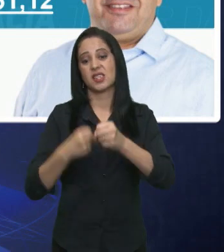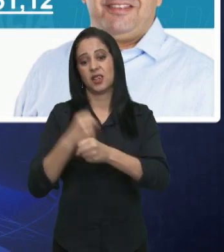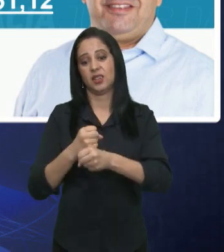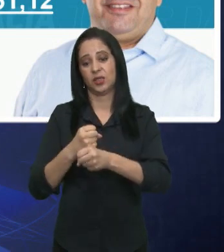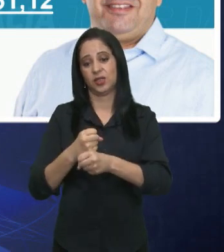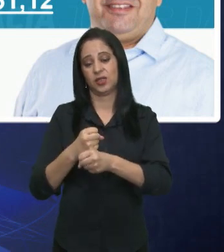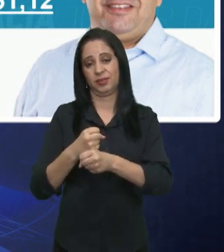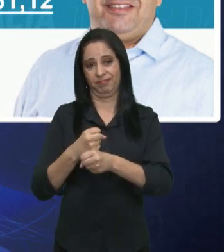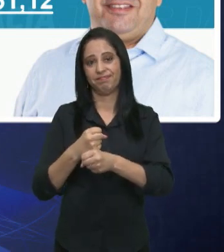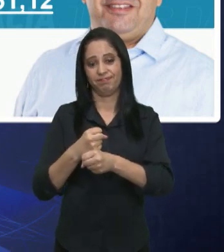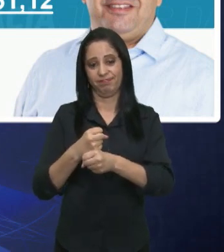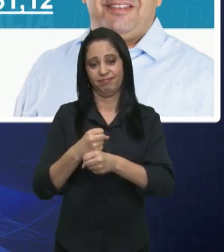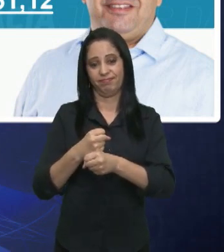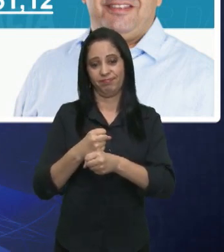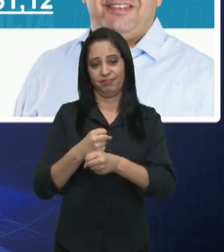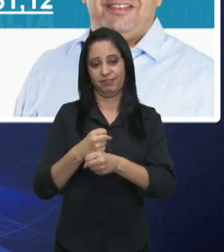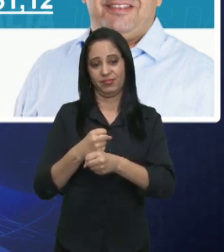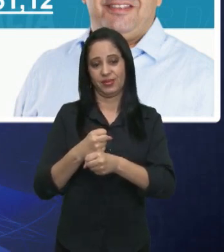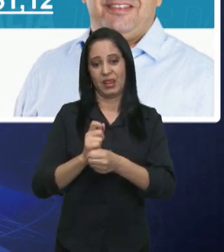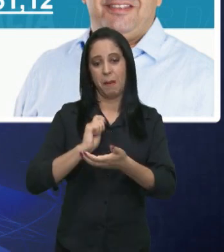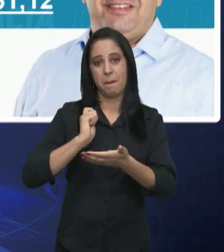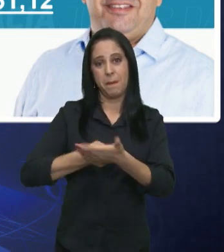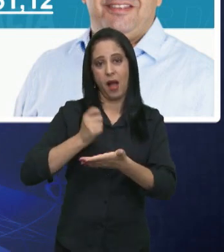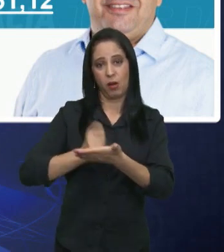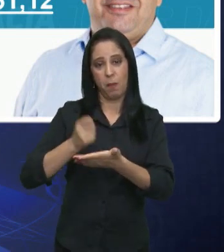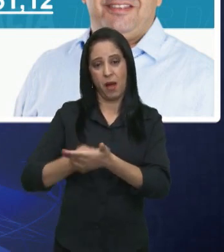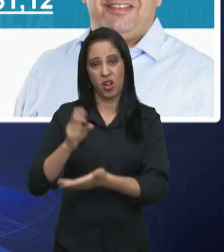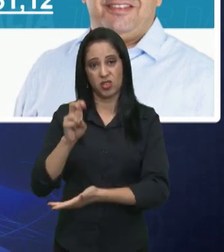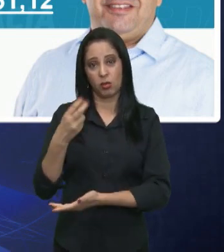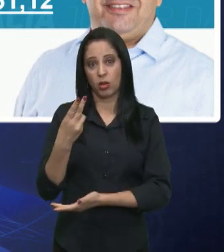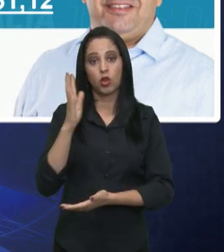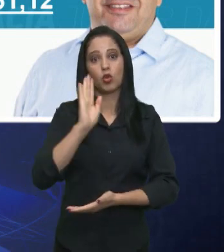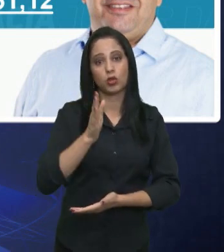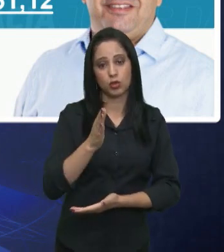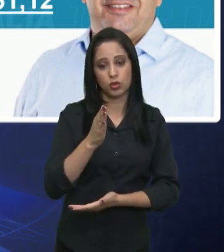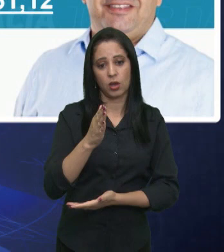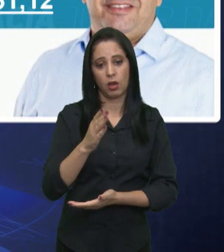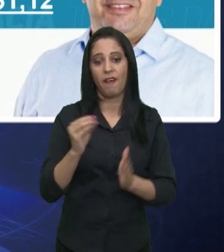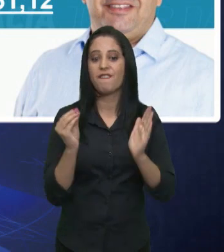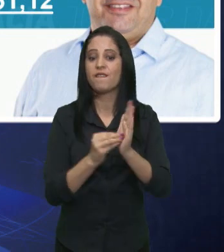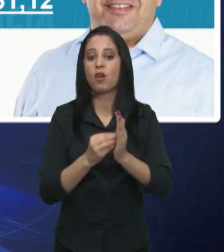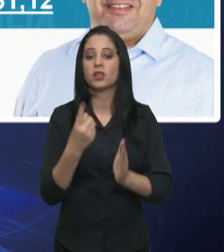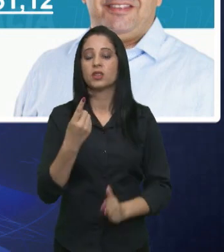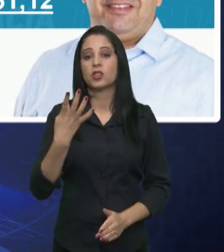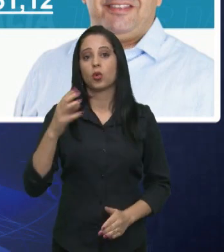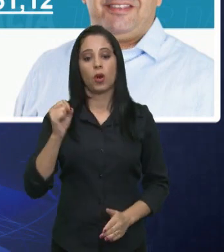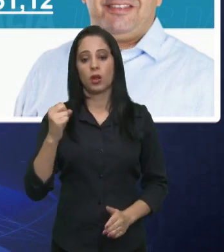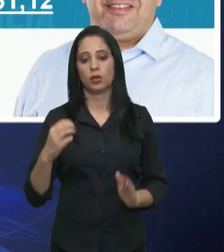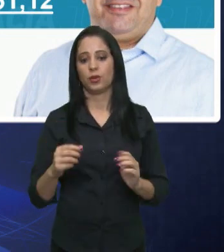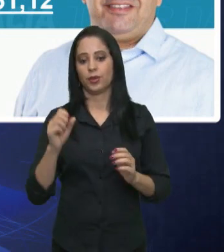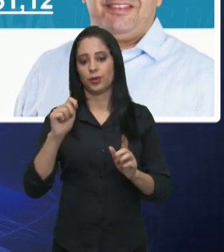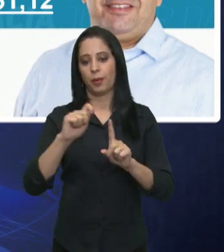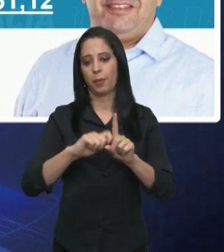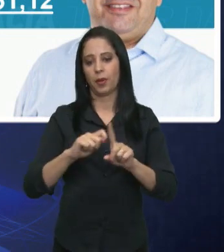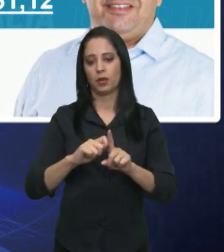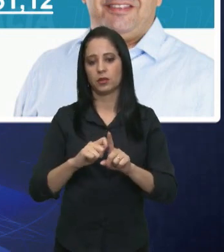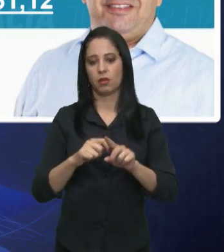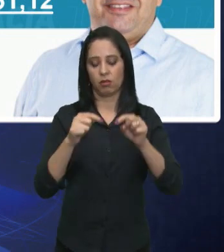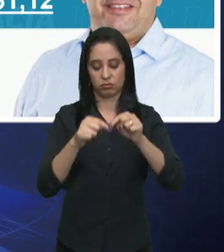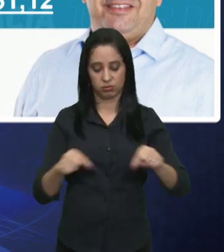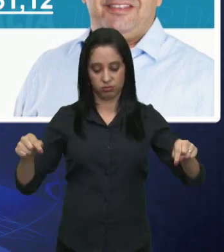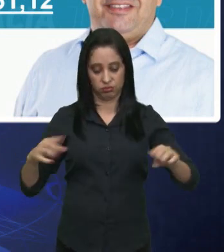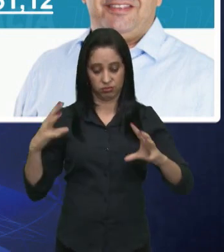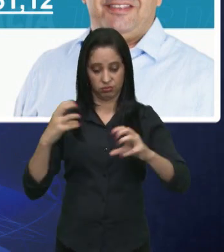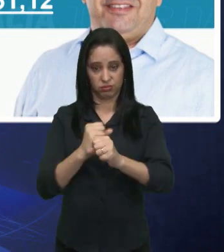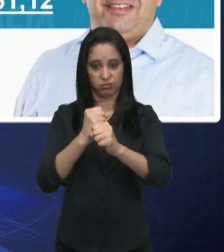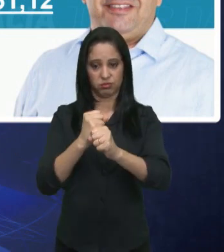meses. Pagos 52 meses, restam 148 meses. Se pegar o valor atual da mensalidade e